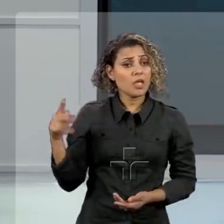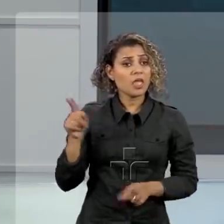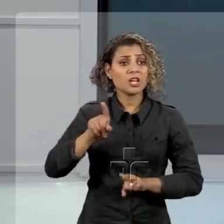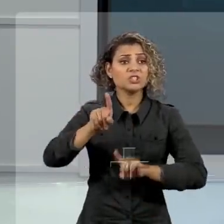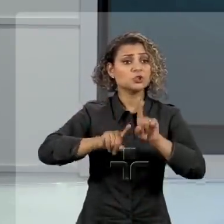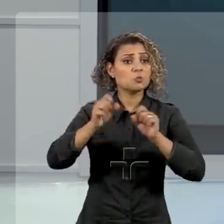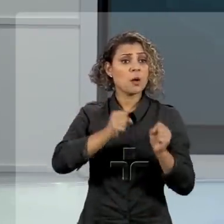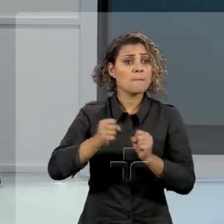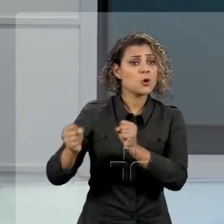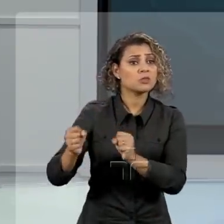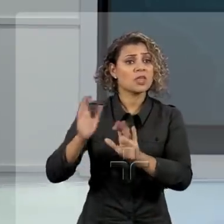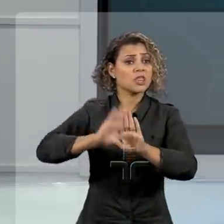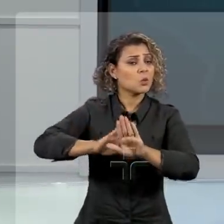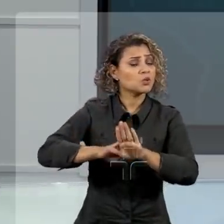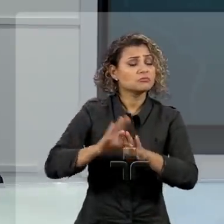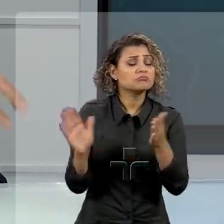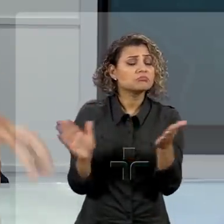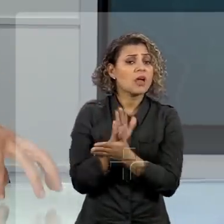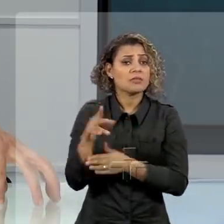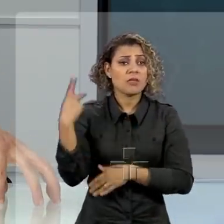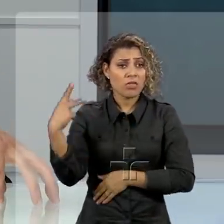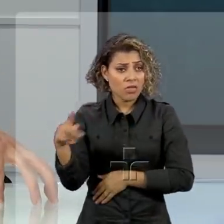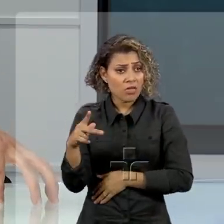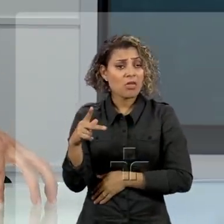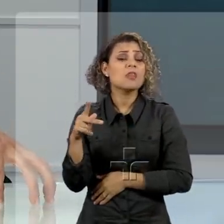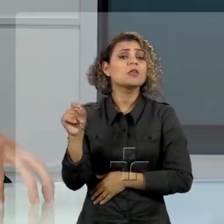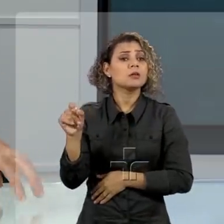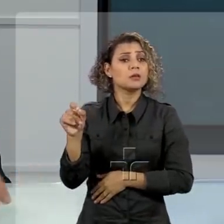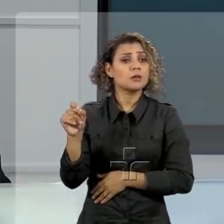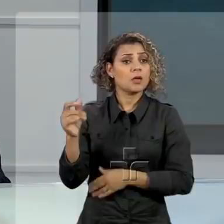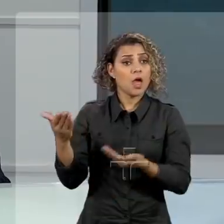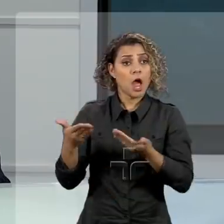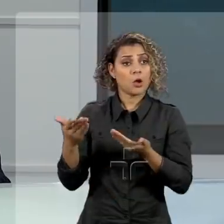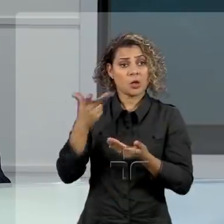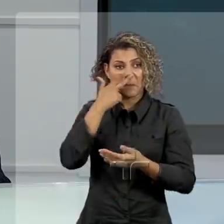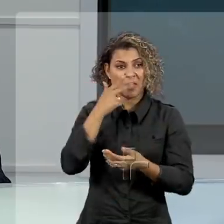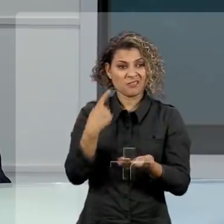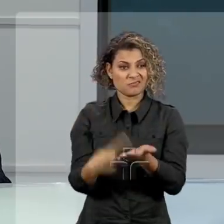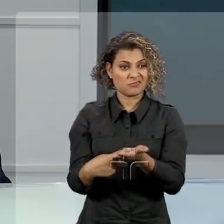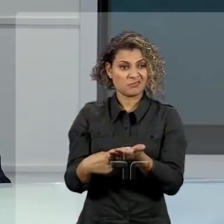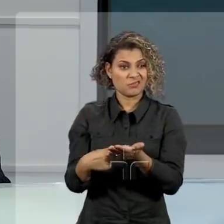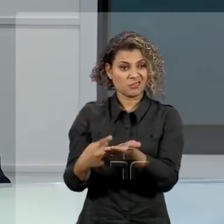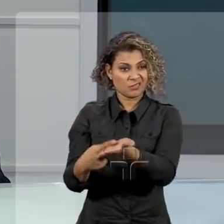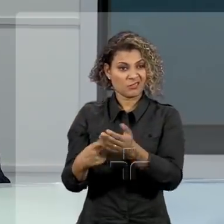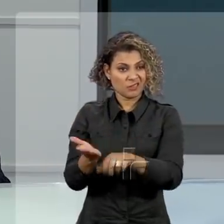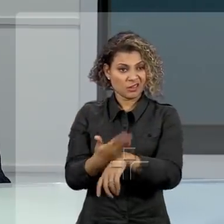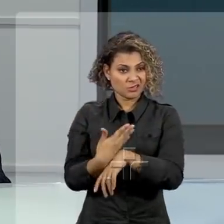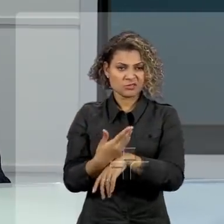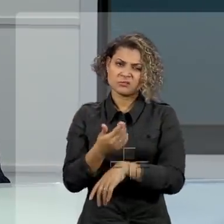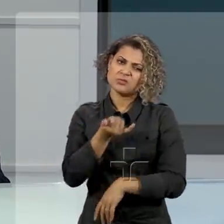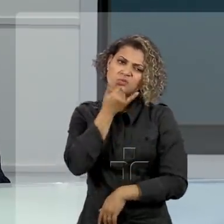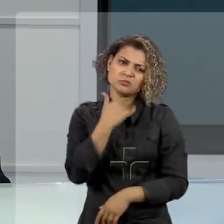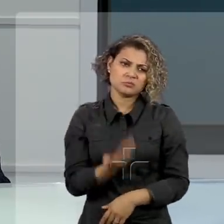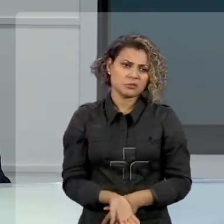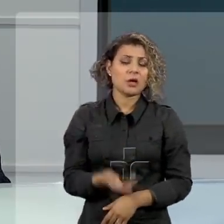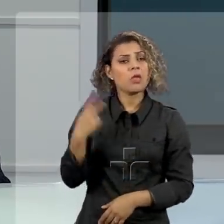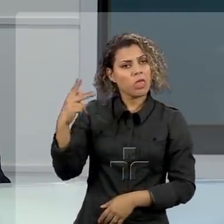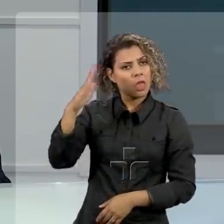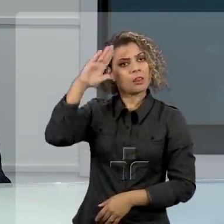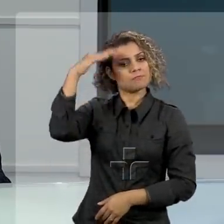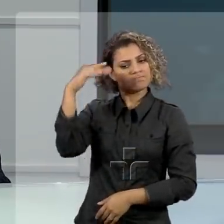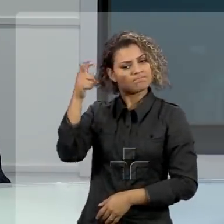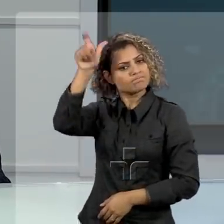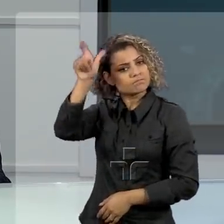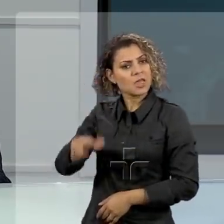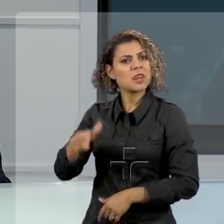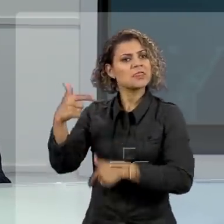de poder ideológicas. Querer atribuir a ele uma pecha, acho que é indevido nesse momento. Ele merece todo o crédito pelo que ele